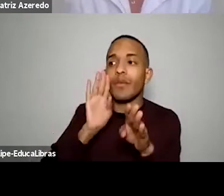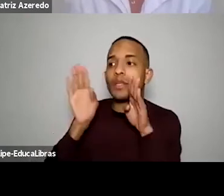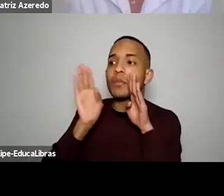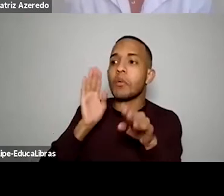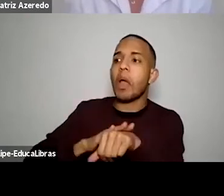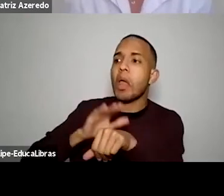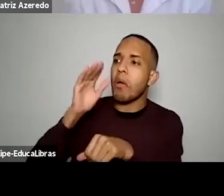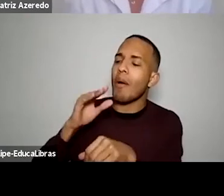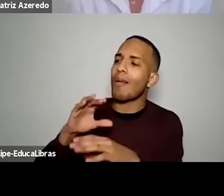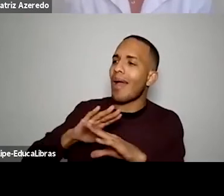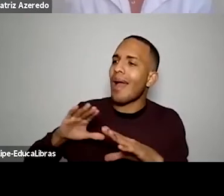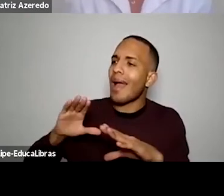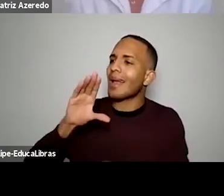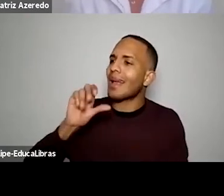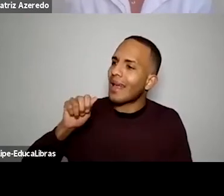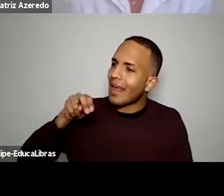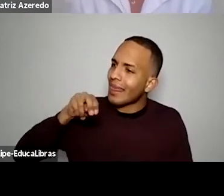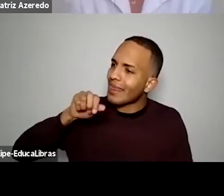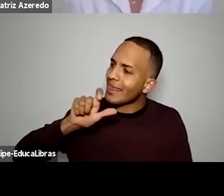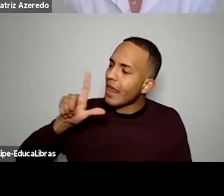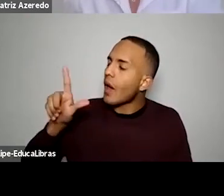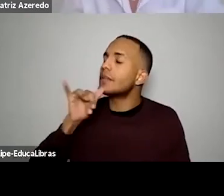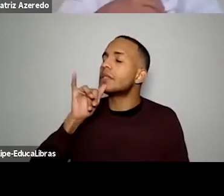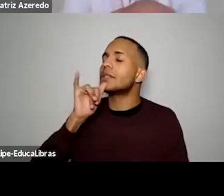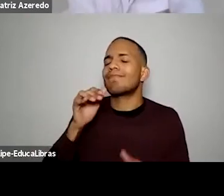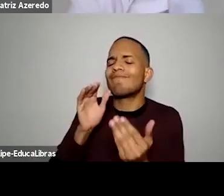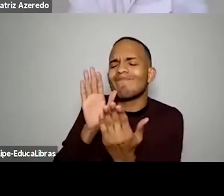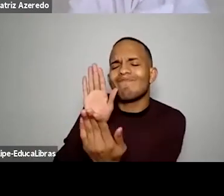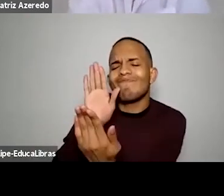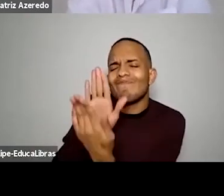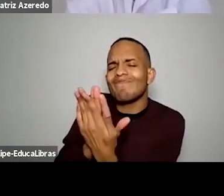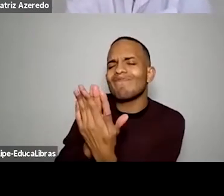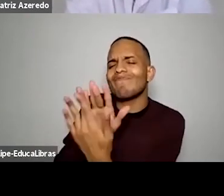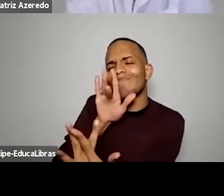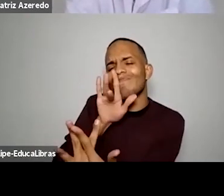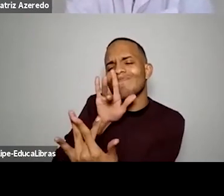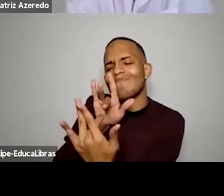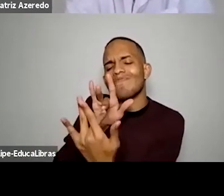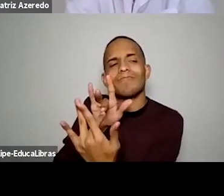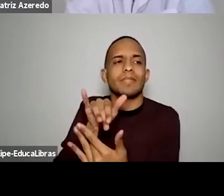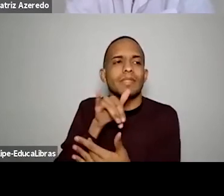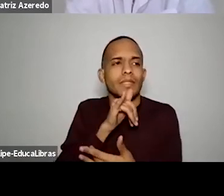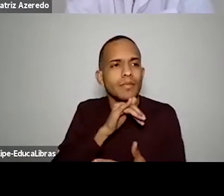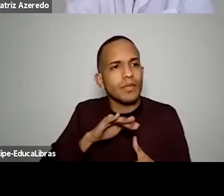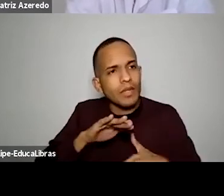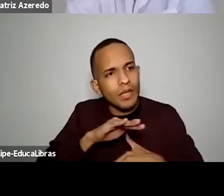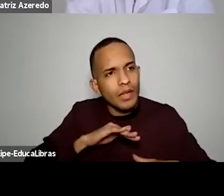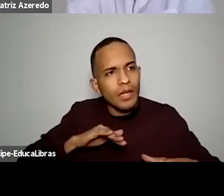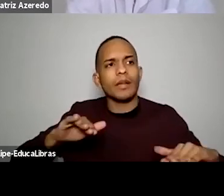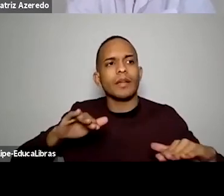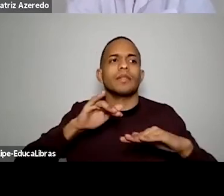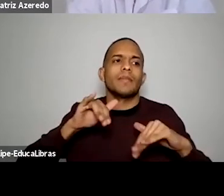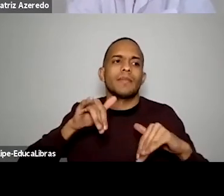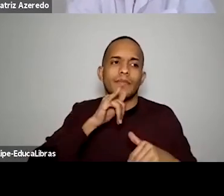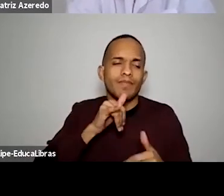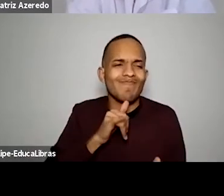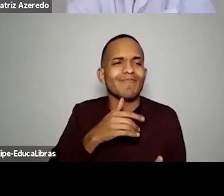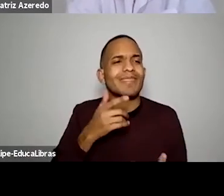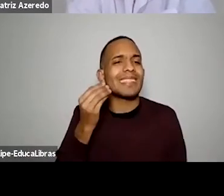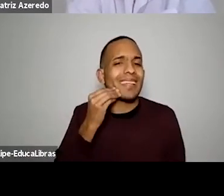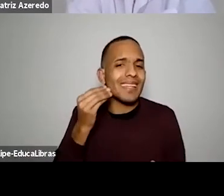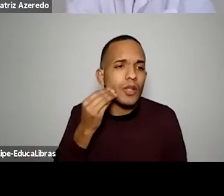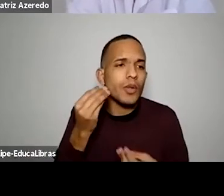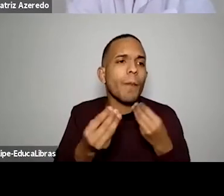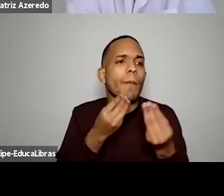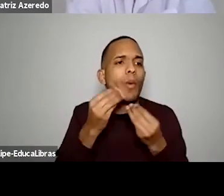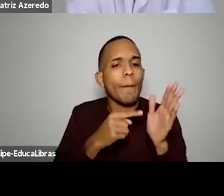importantíssimo a gente tentar se aproximar, né? A gente está com um piloto muito pequenininho dentro do que é o Drops of Action, tentando mostrar um pouco de uma ação